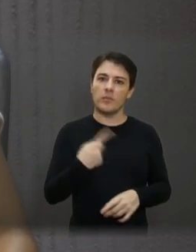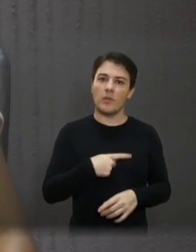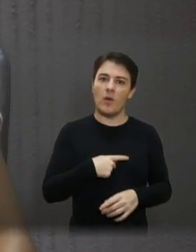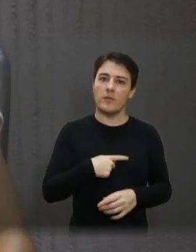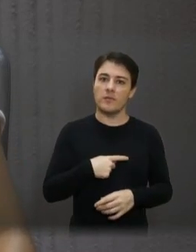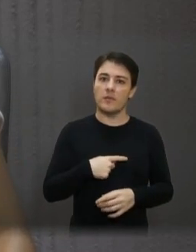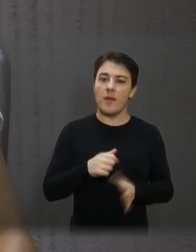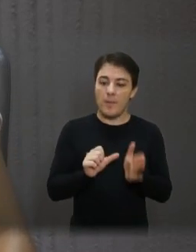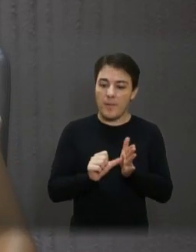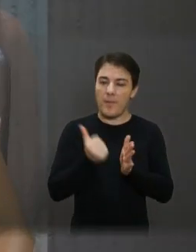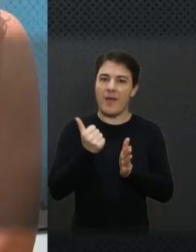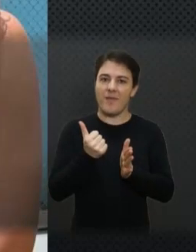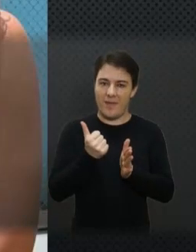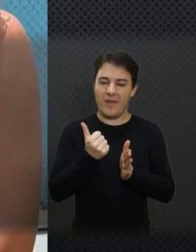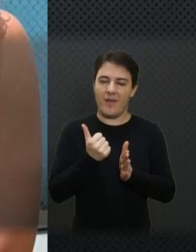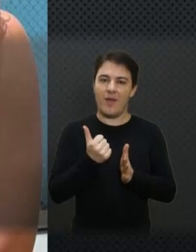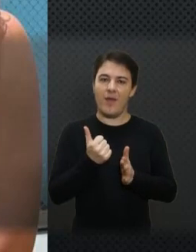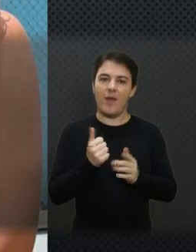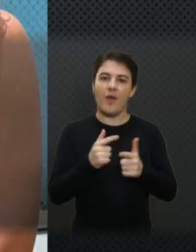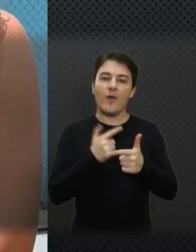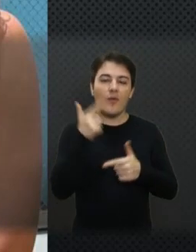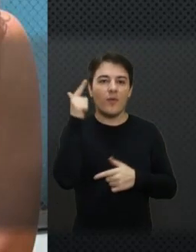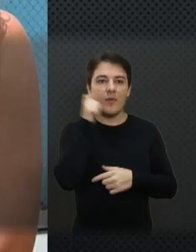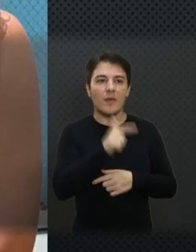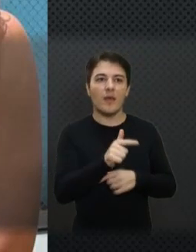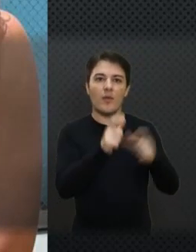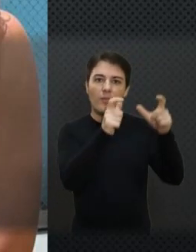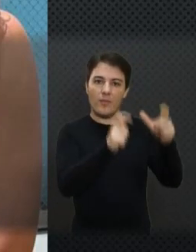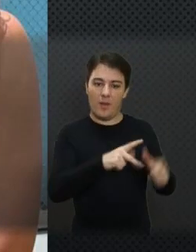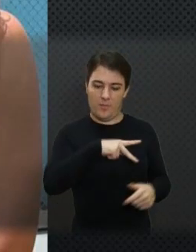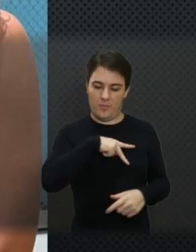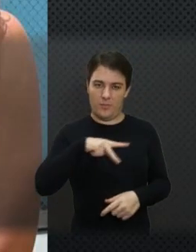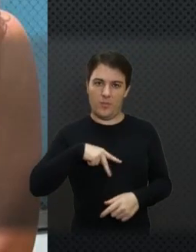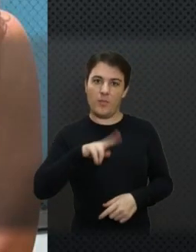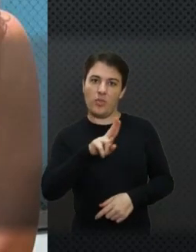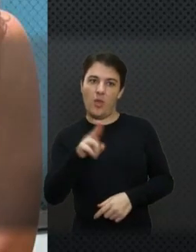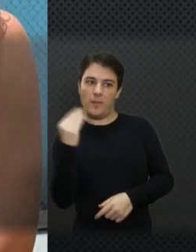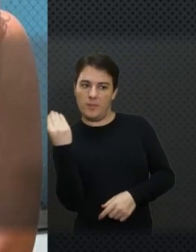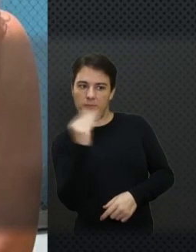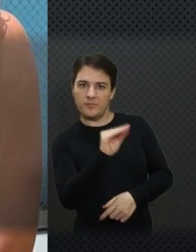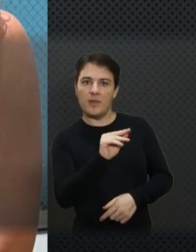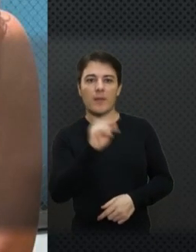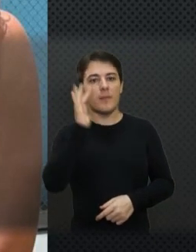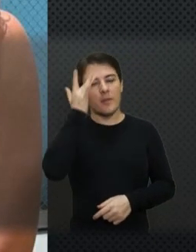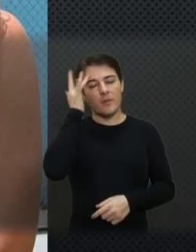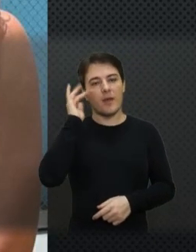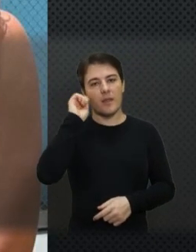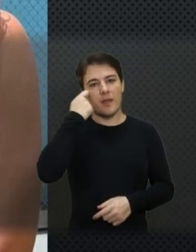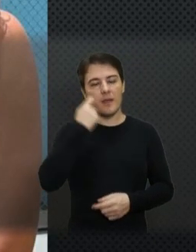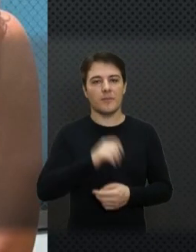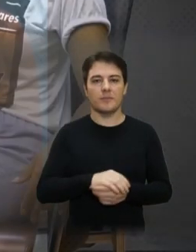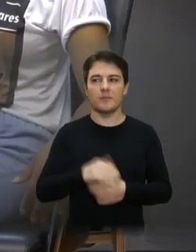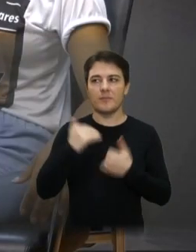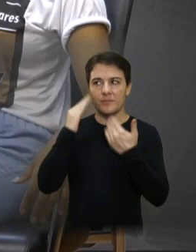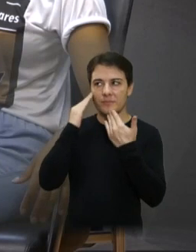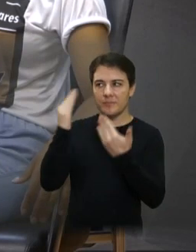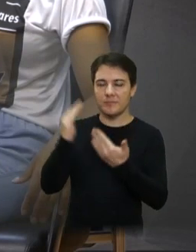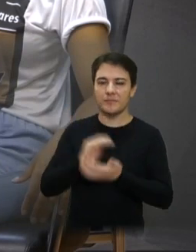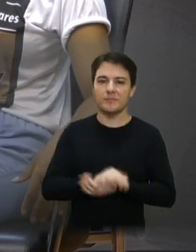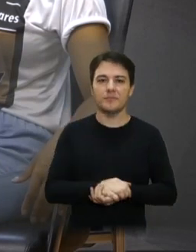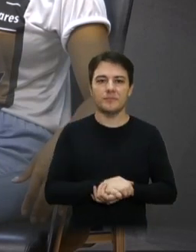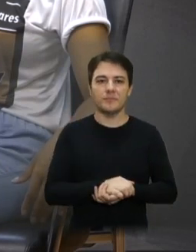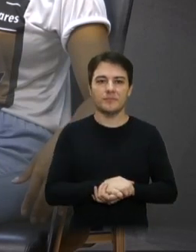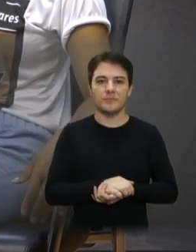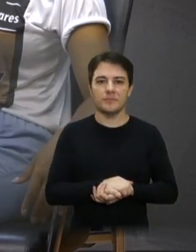os primeiros aí é colocar o nome de um próprio público com o nome de uma mulher negra Obrigada vamos falar agora também